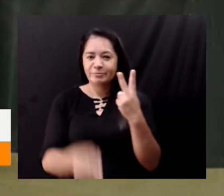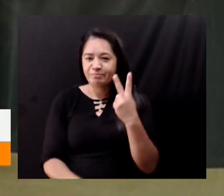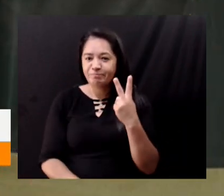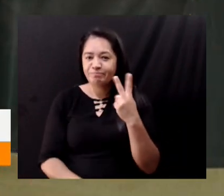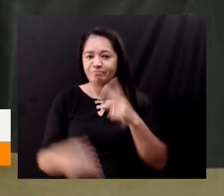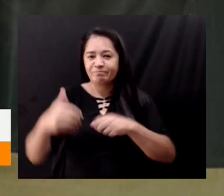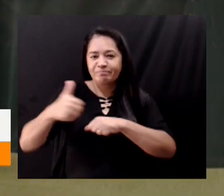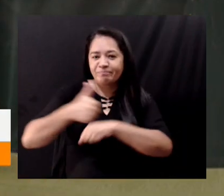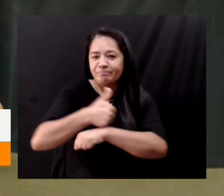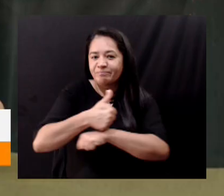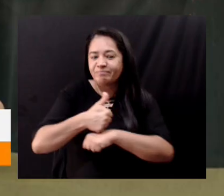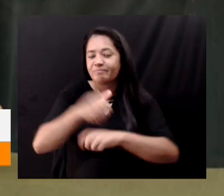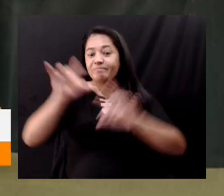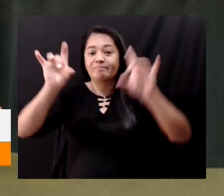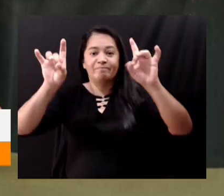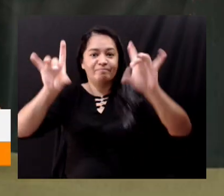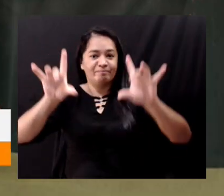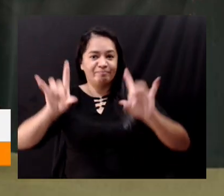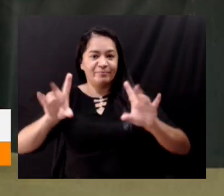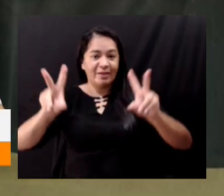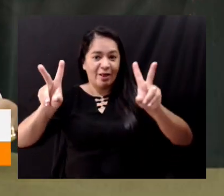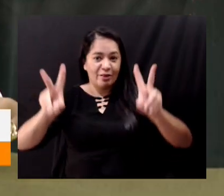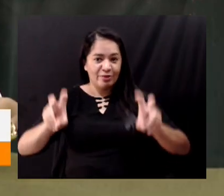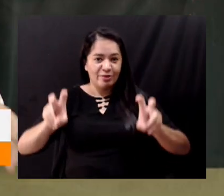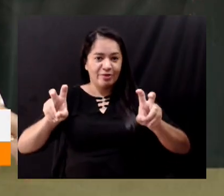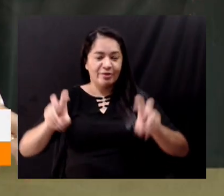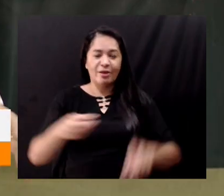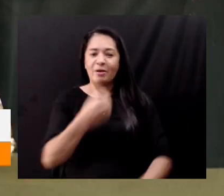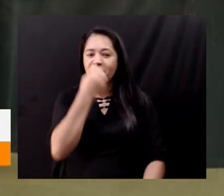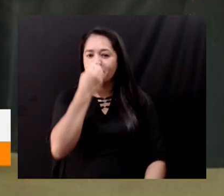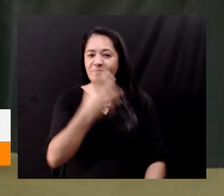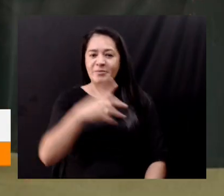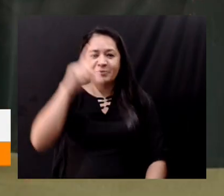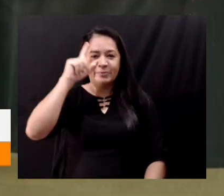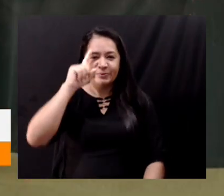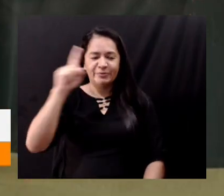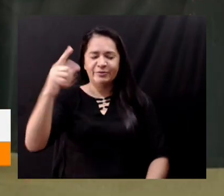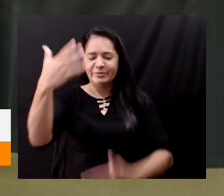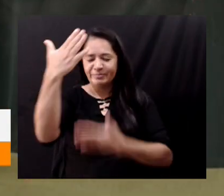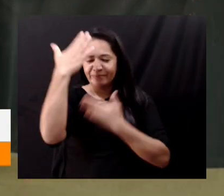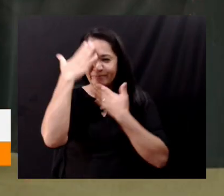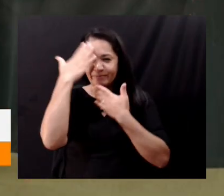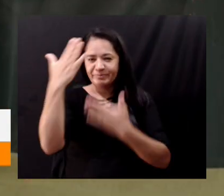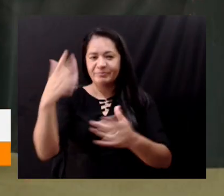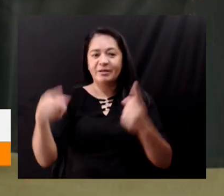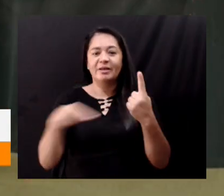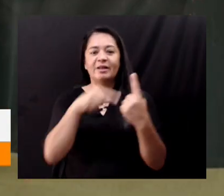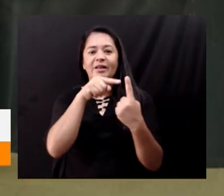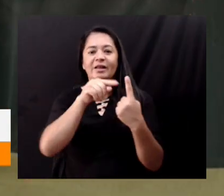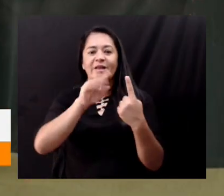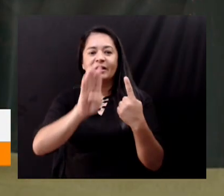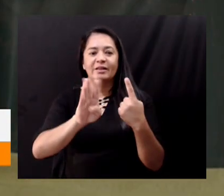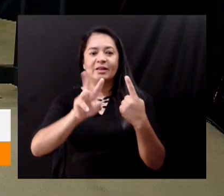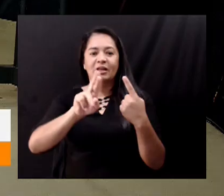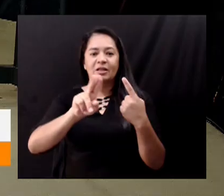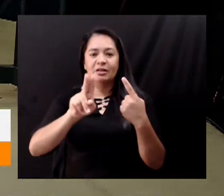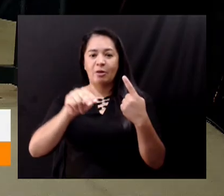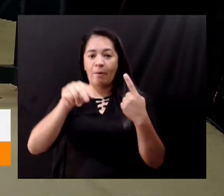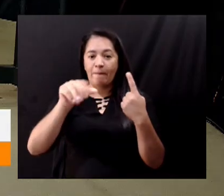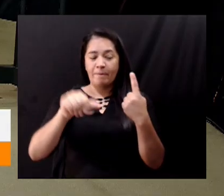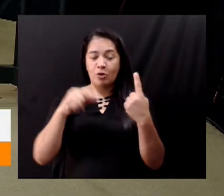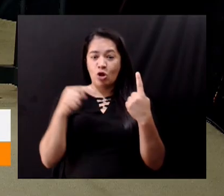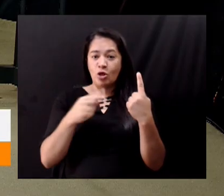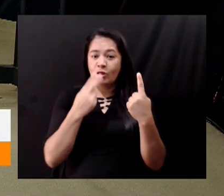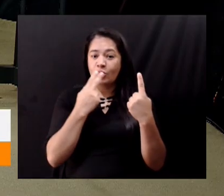especialistas no assunto. O nosso bom dia, o nosso muito obrigada, a Bruna Maia, nutricionista comportamental, está